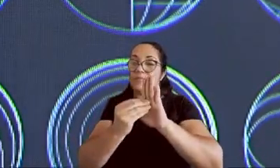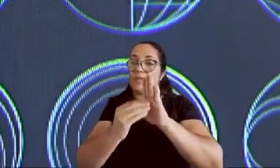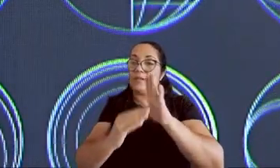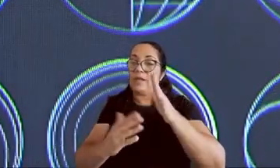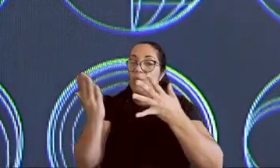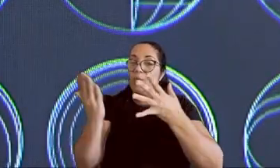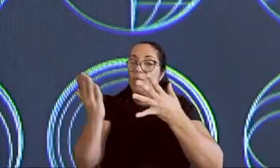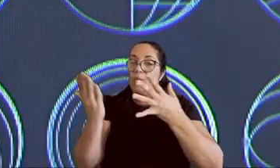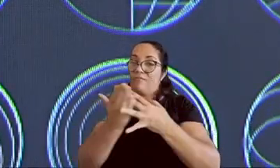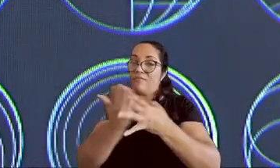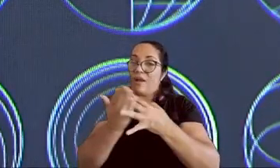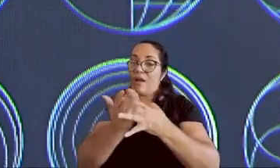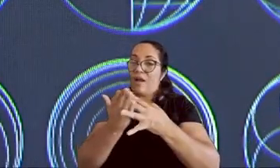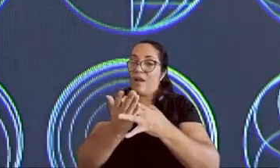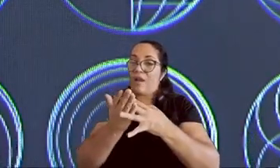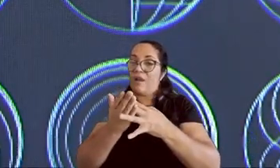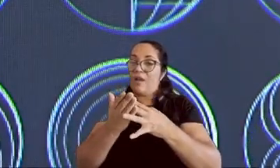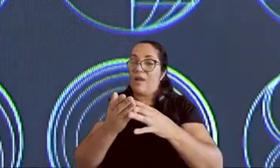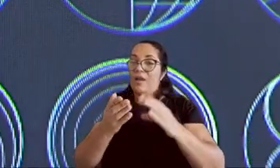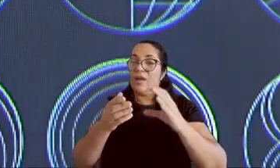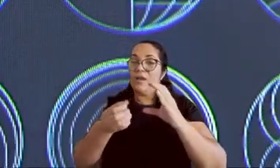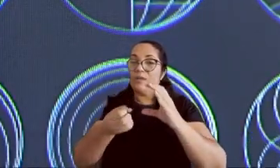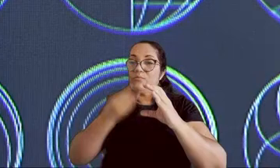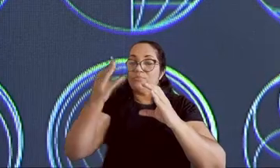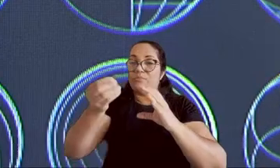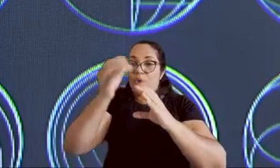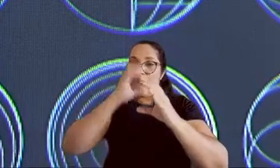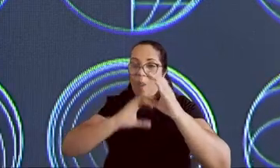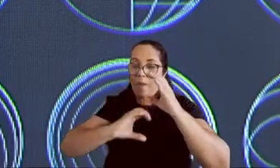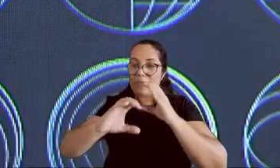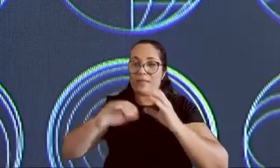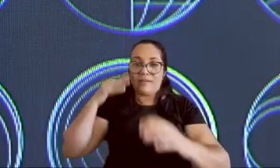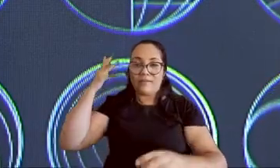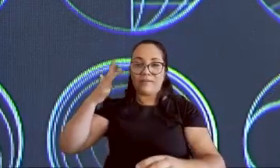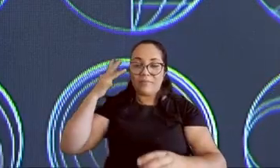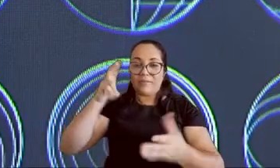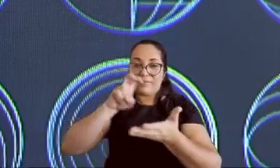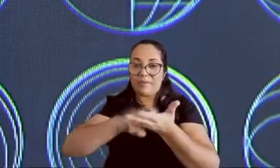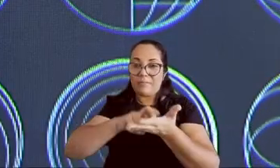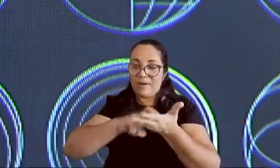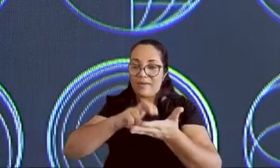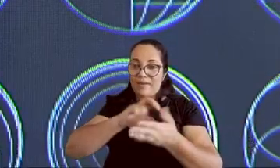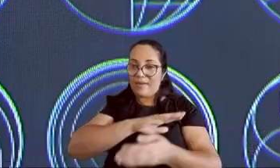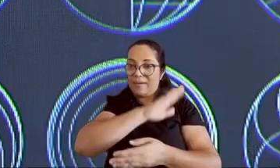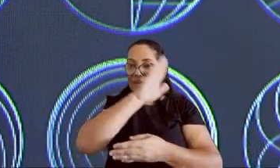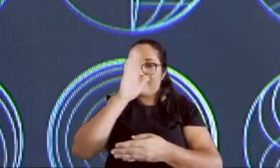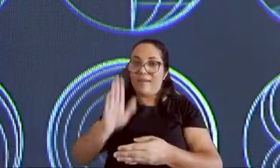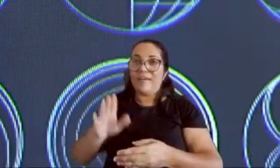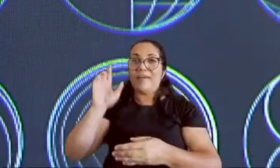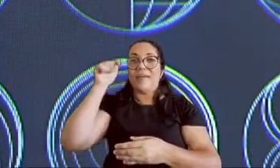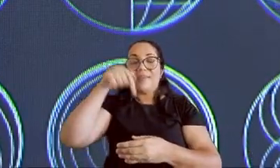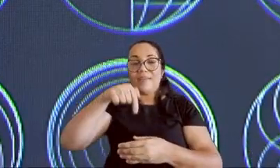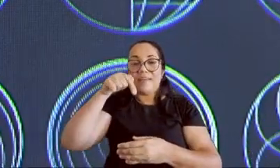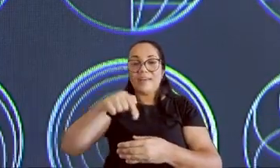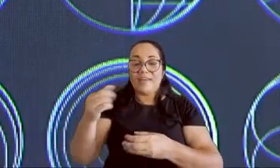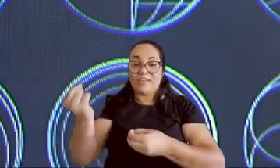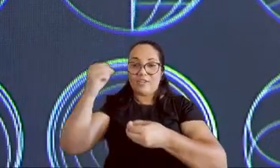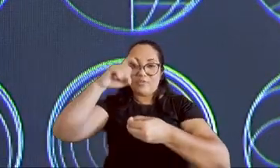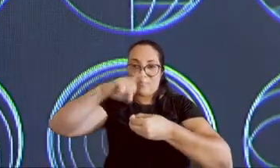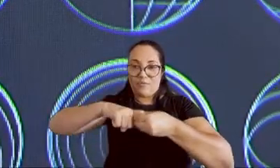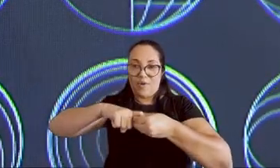que ocorreram nos painéis durante a manhã da marca room e aqui na techron a gente volta a partir das